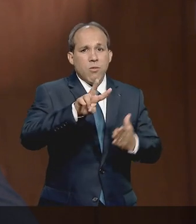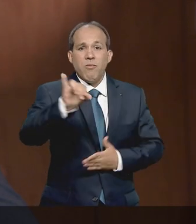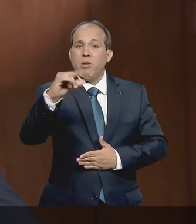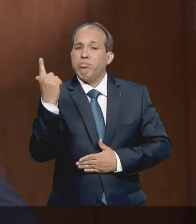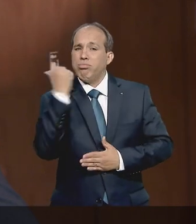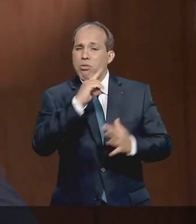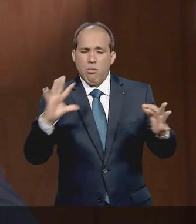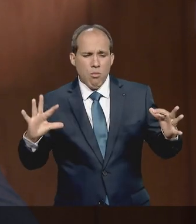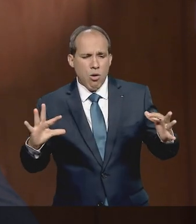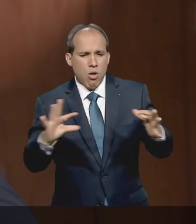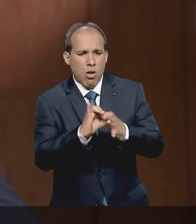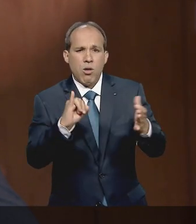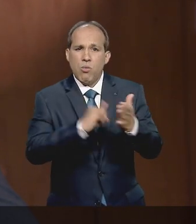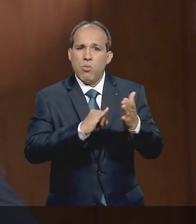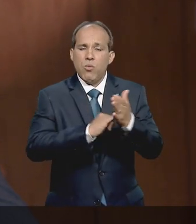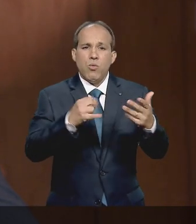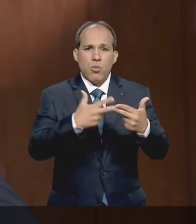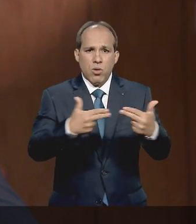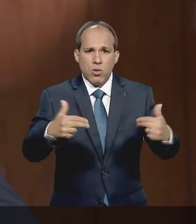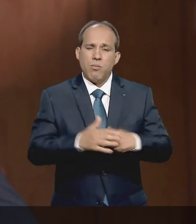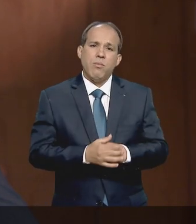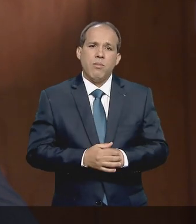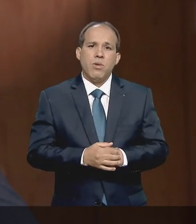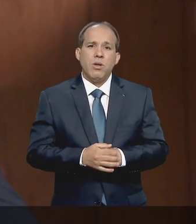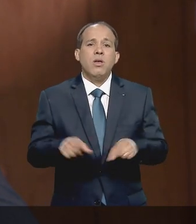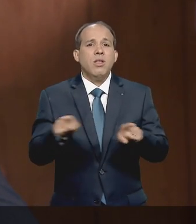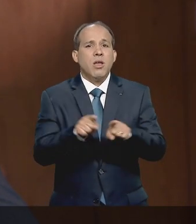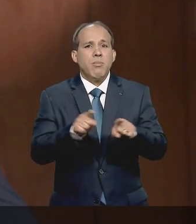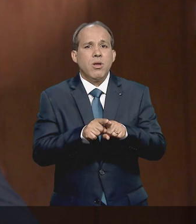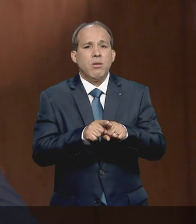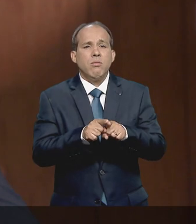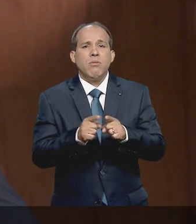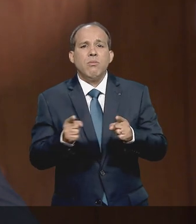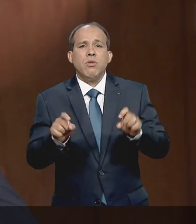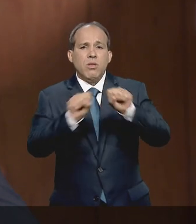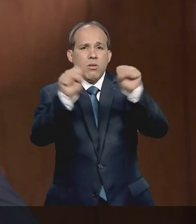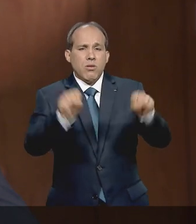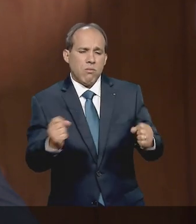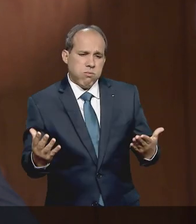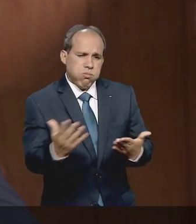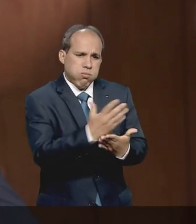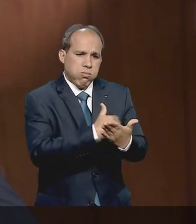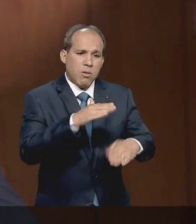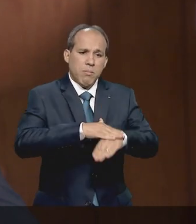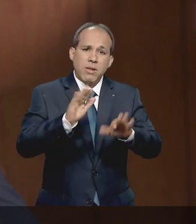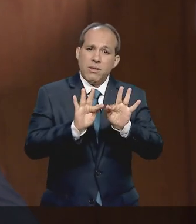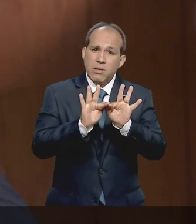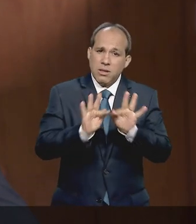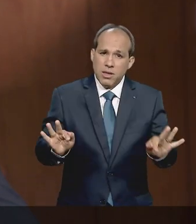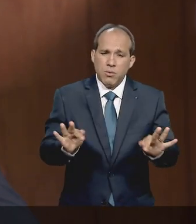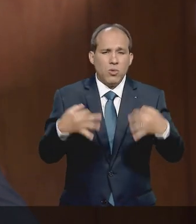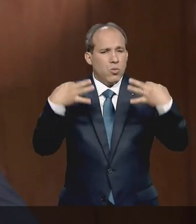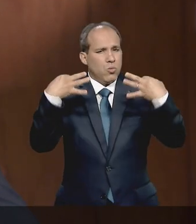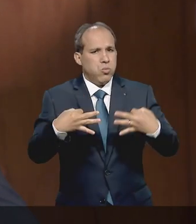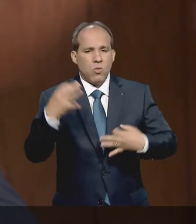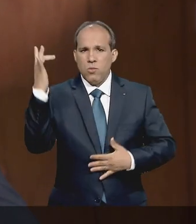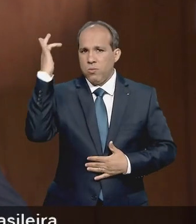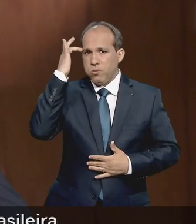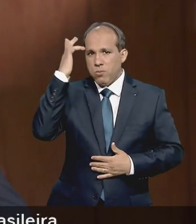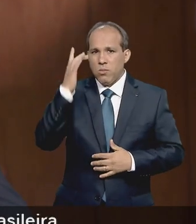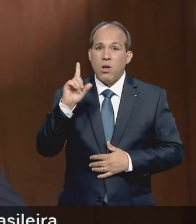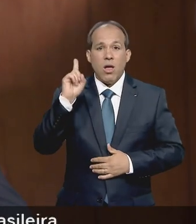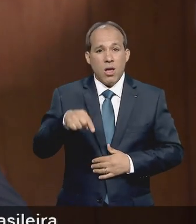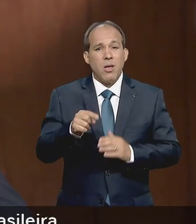que promoverá a unificação dos impostos e resultará em um sistema de arrecadação mais simples justo e